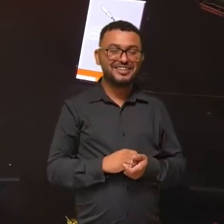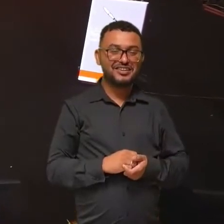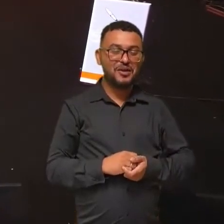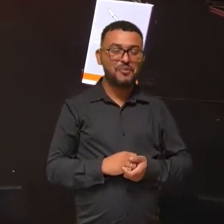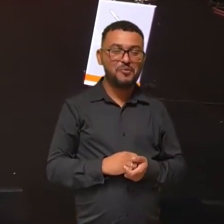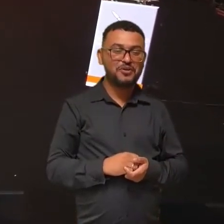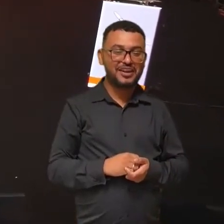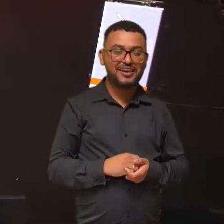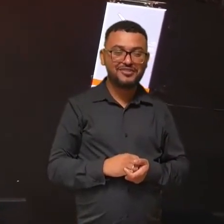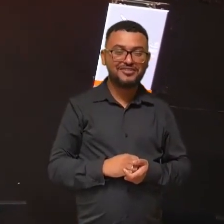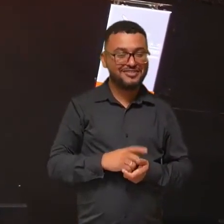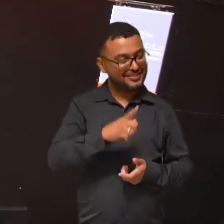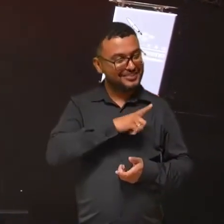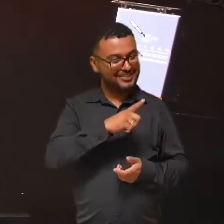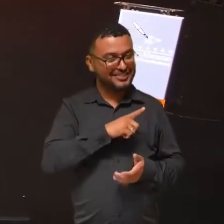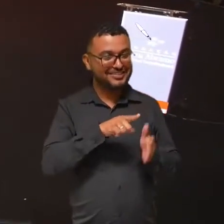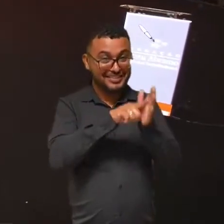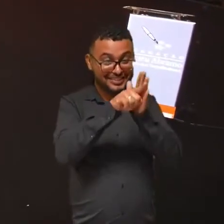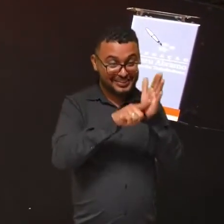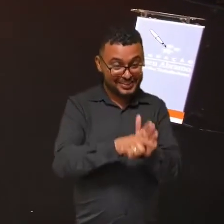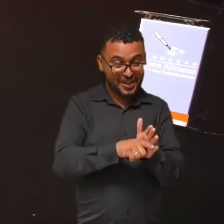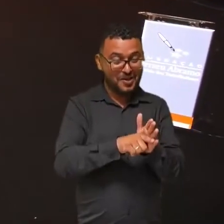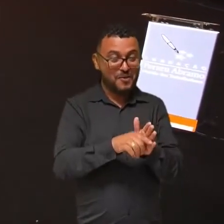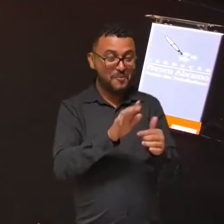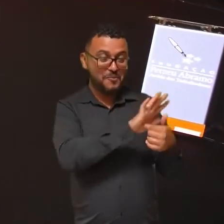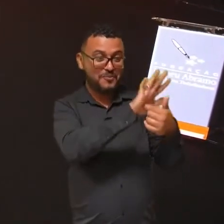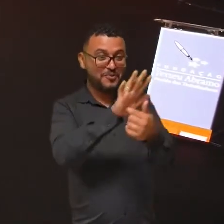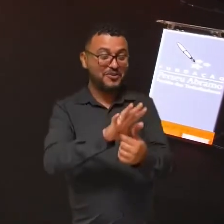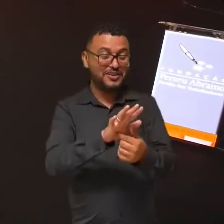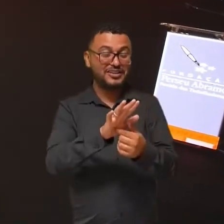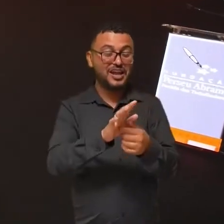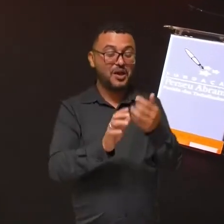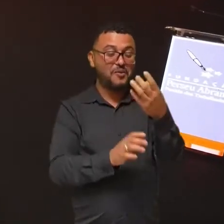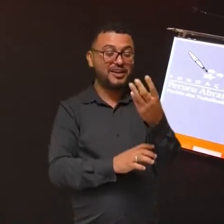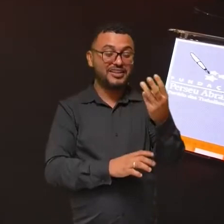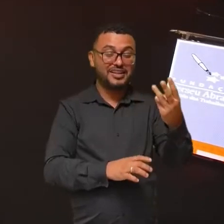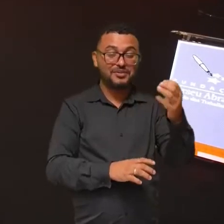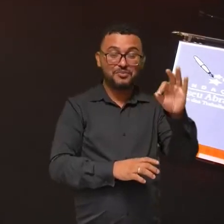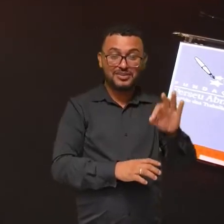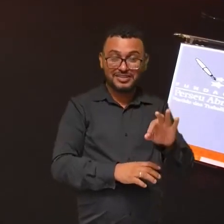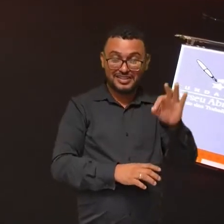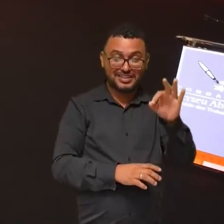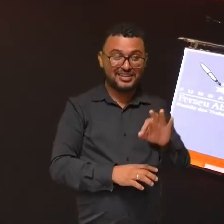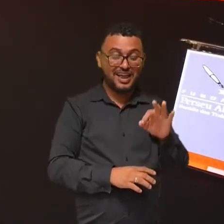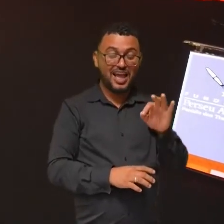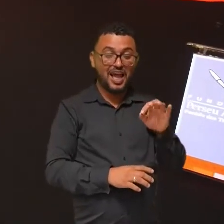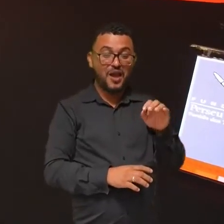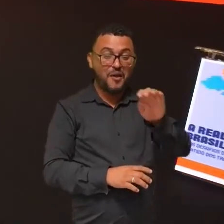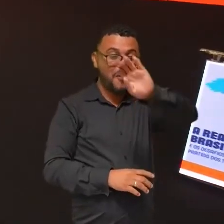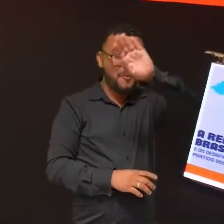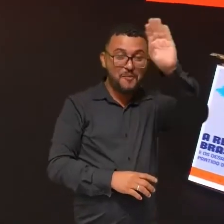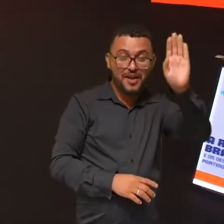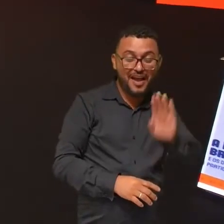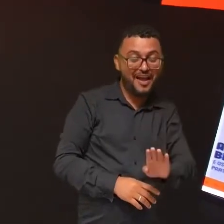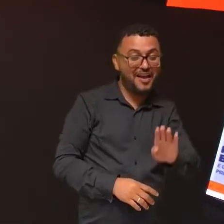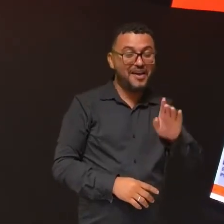uma pesquisa mostrou que 43% dos brasileiros nunca tinham ouvido falar em Direta Já.